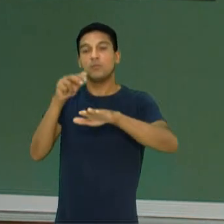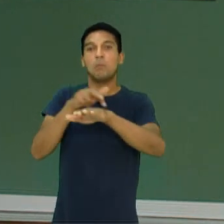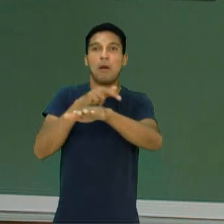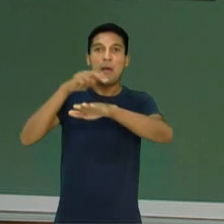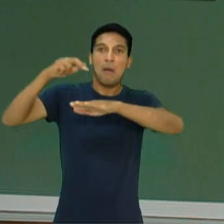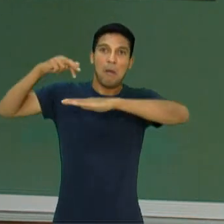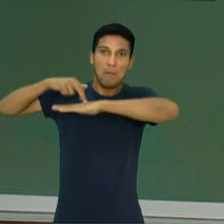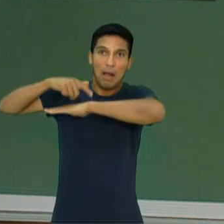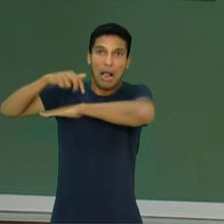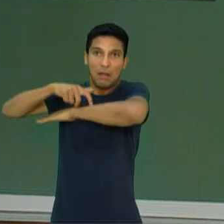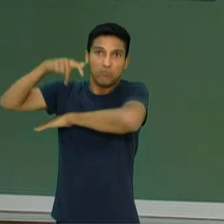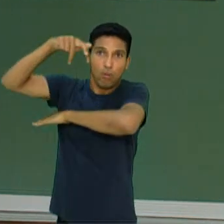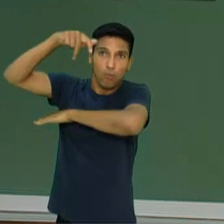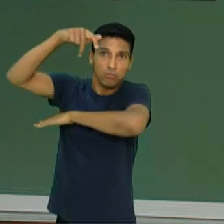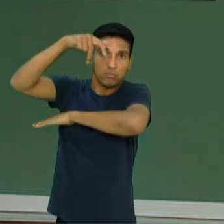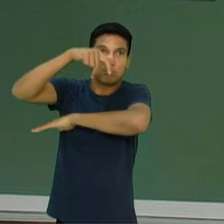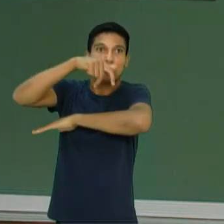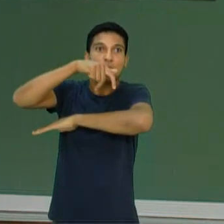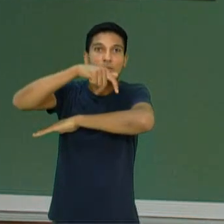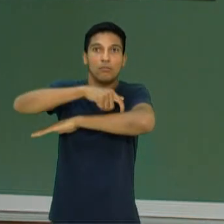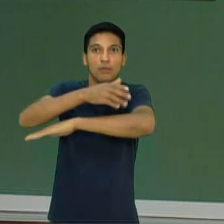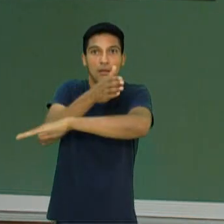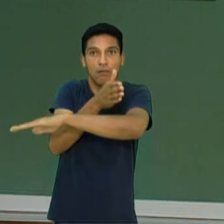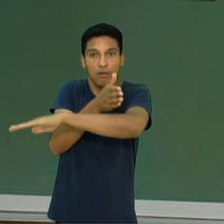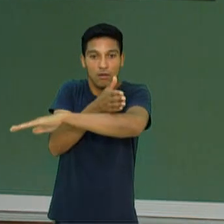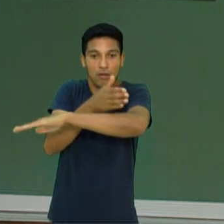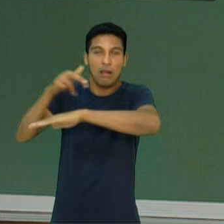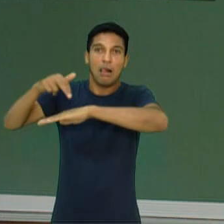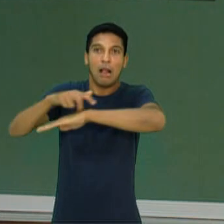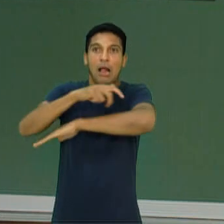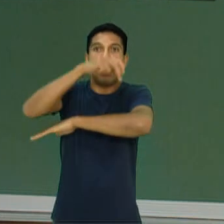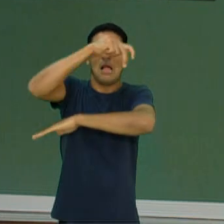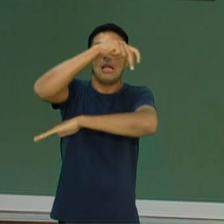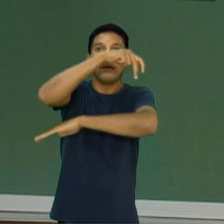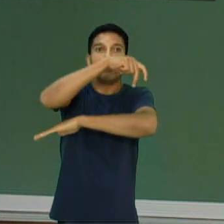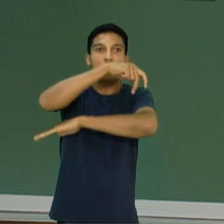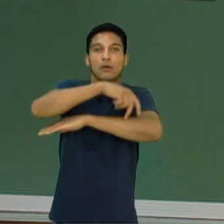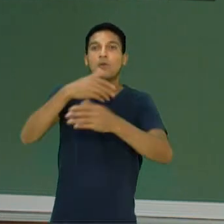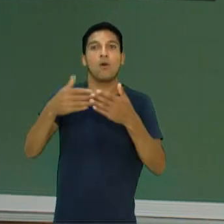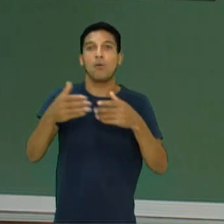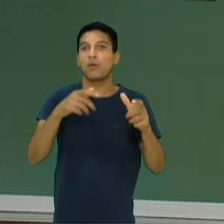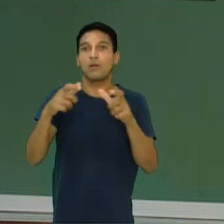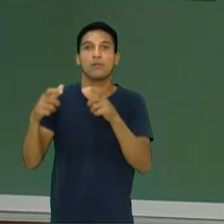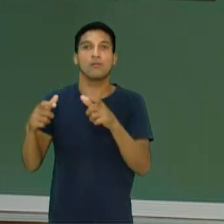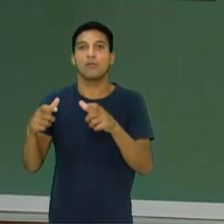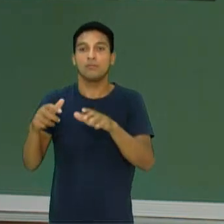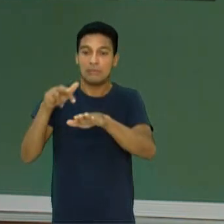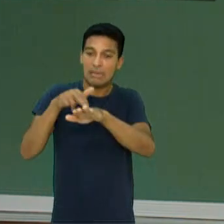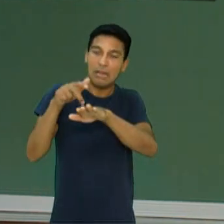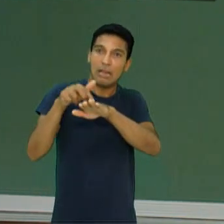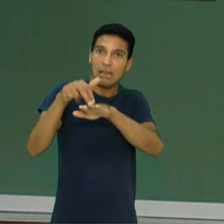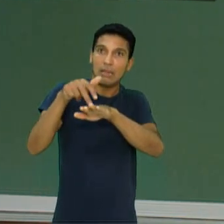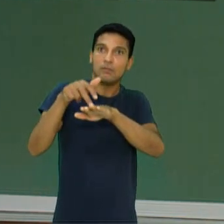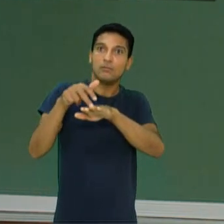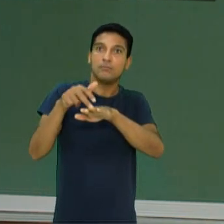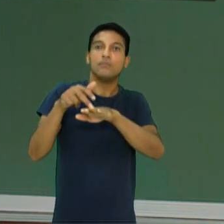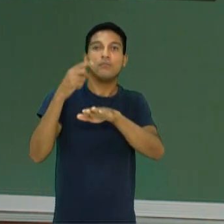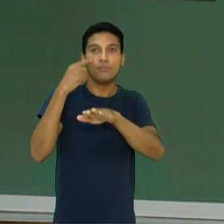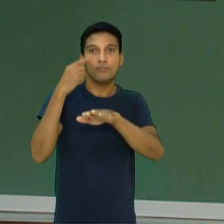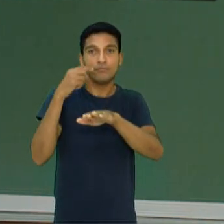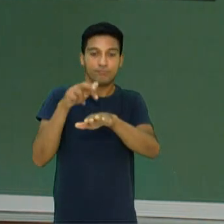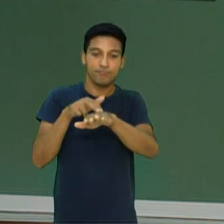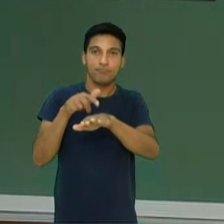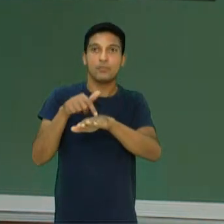muros, corrimãos, calçadas, árvores, qualquer lugar onde se possa escalar e explorar. Apenas os recursos